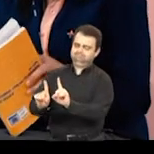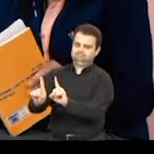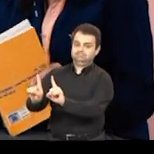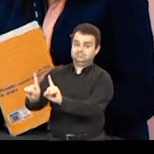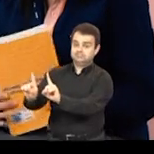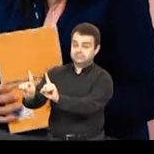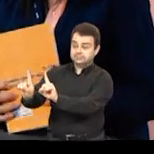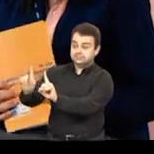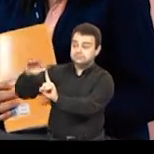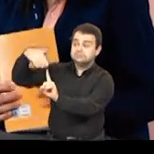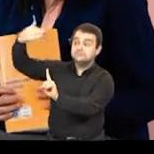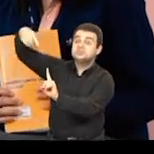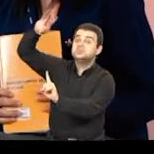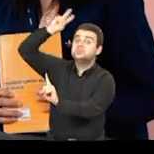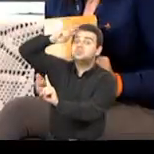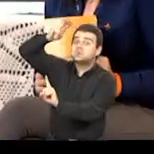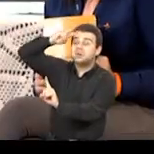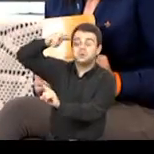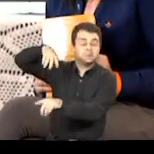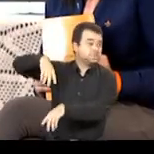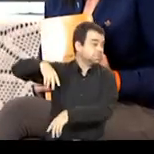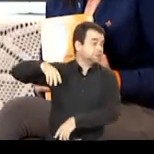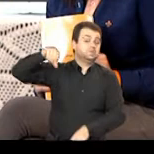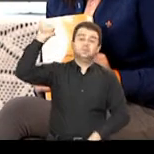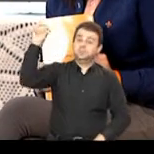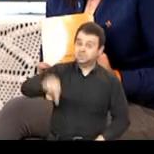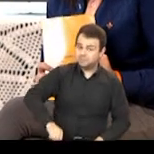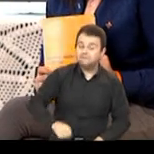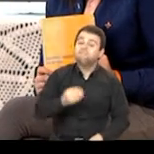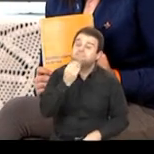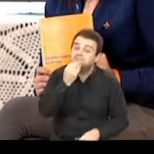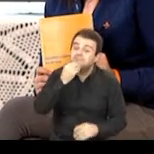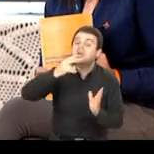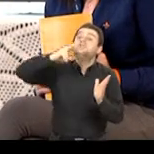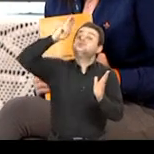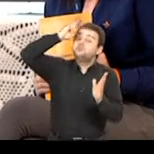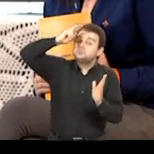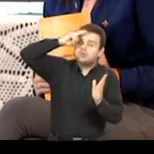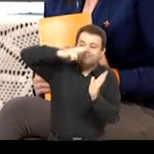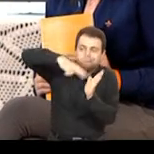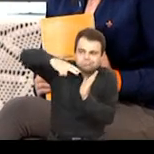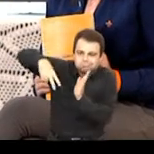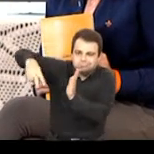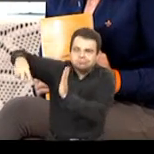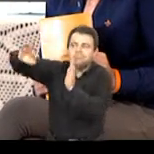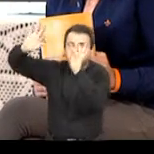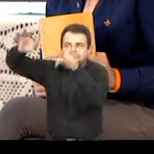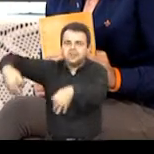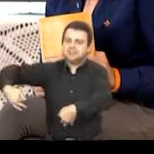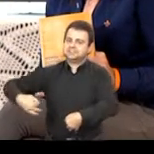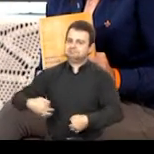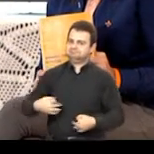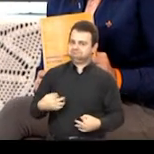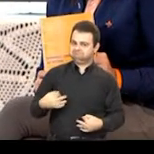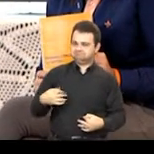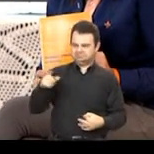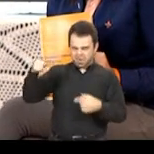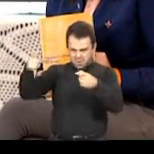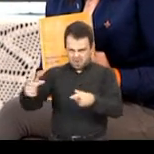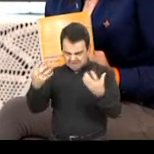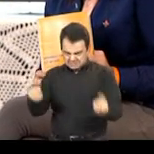Essa história termina muito mal e vocês precisam conhecer o desfecho. Você iria para um lugar